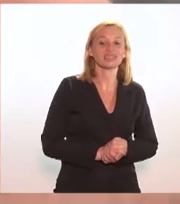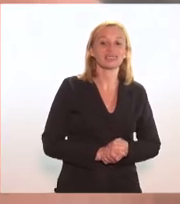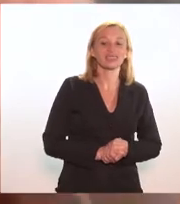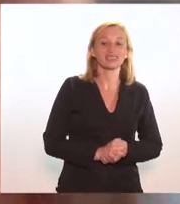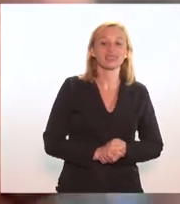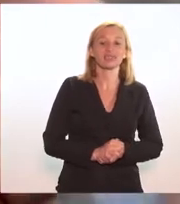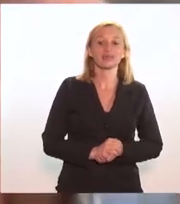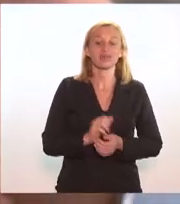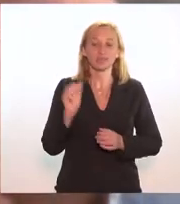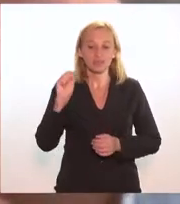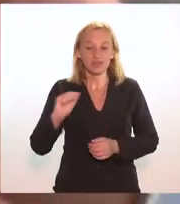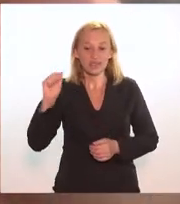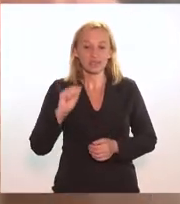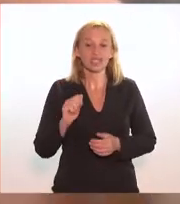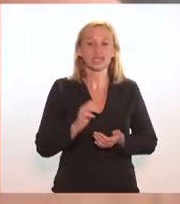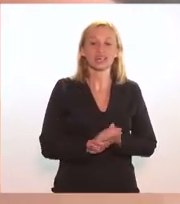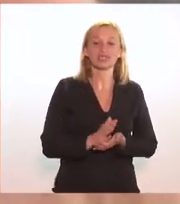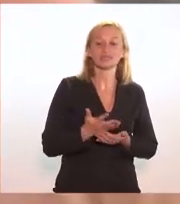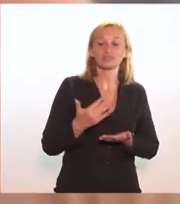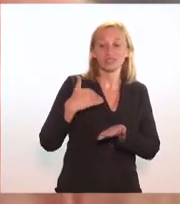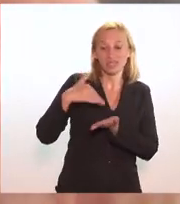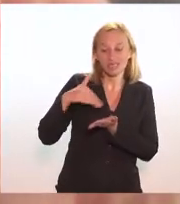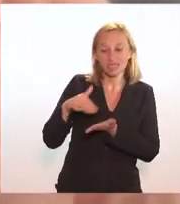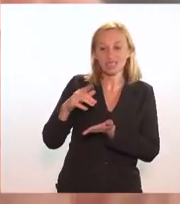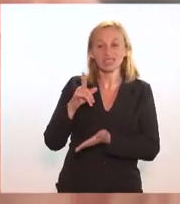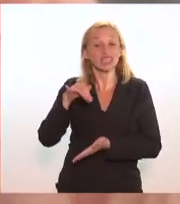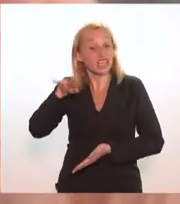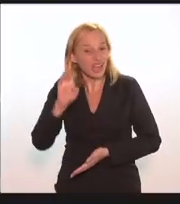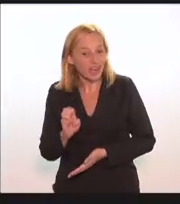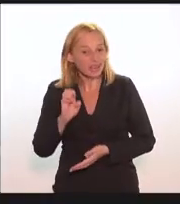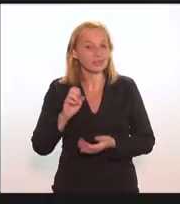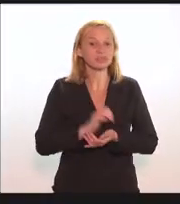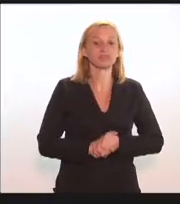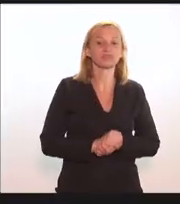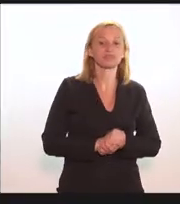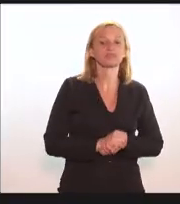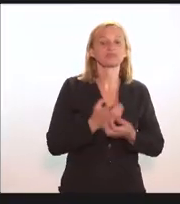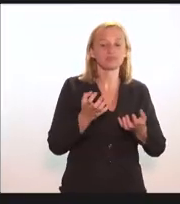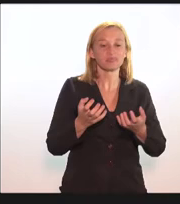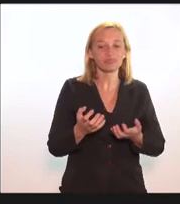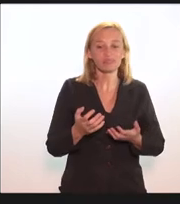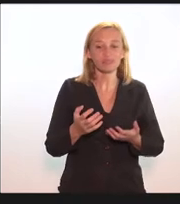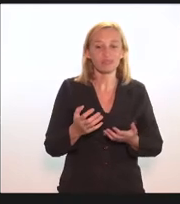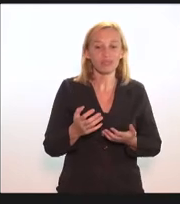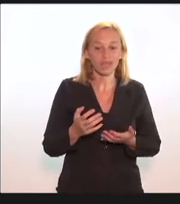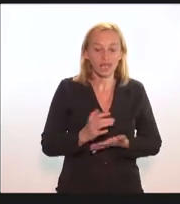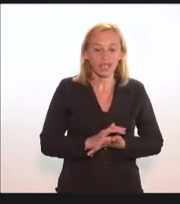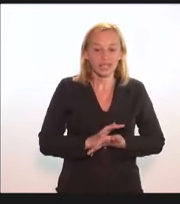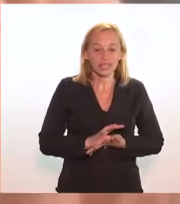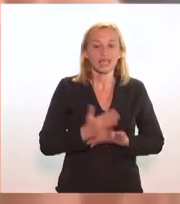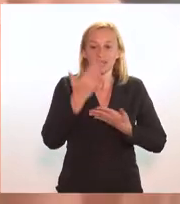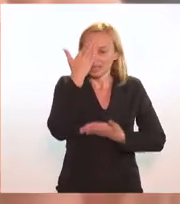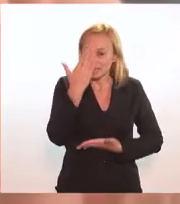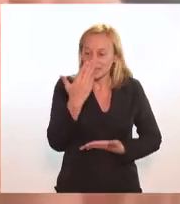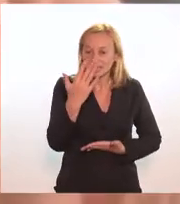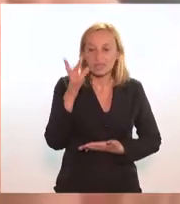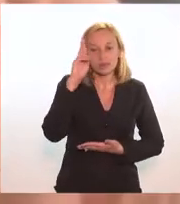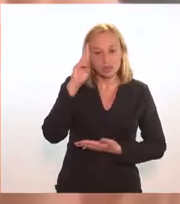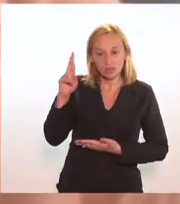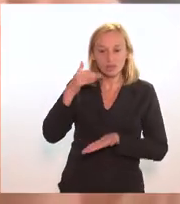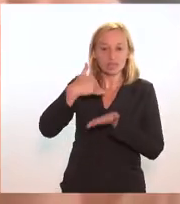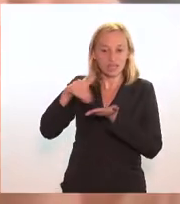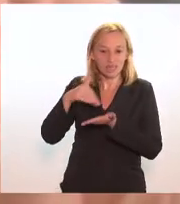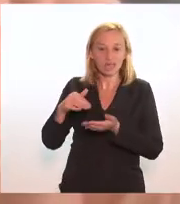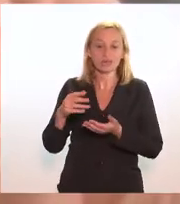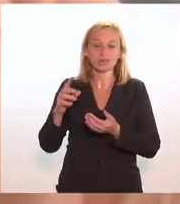a assessoria, ao nosso querido secretário Guilherme Mercês. Quero, antes de mais nada, agradecer ao senhor secretário